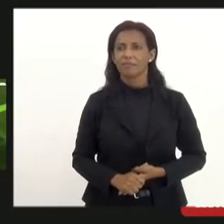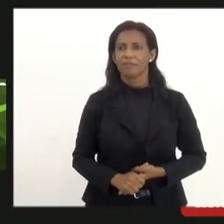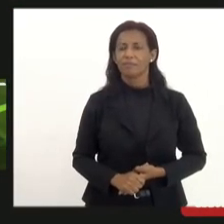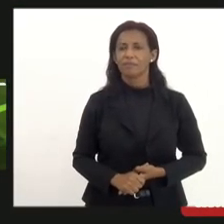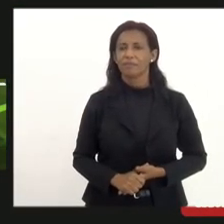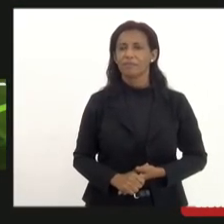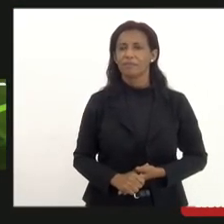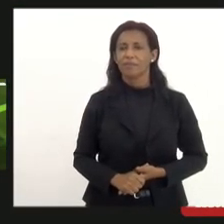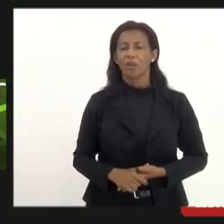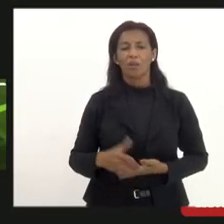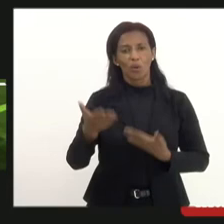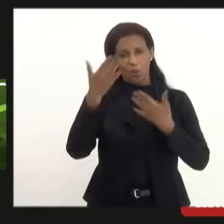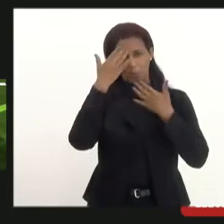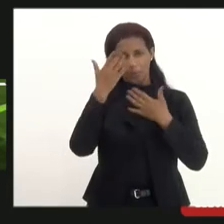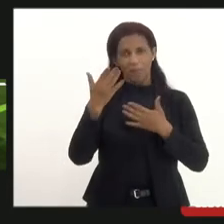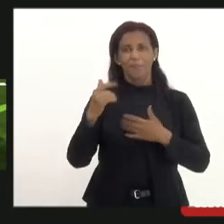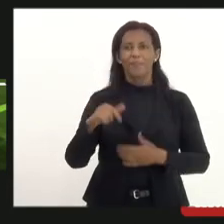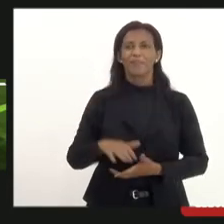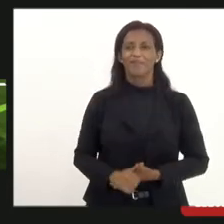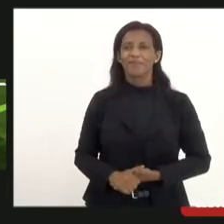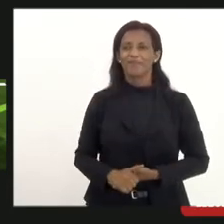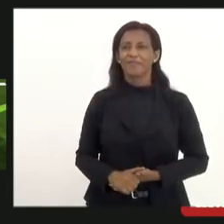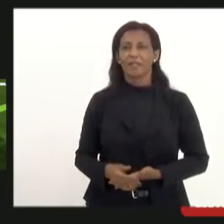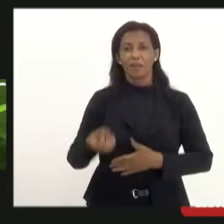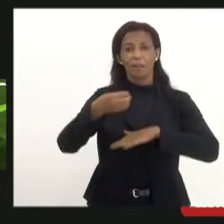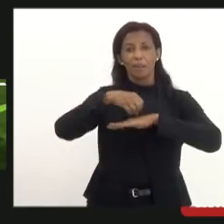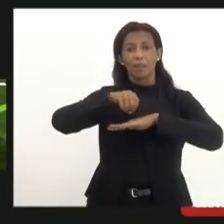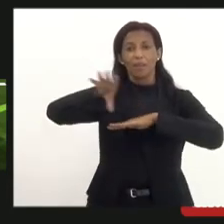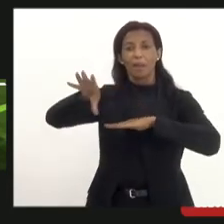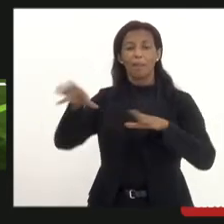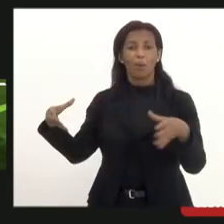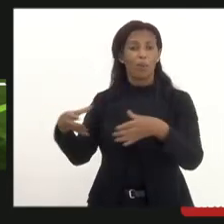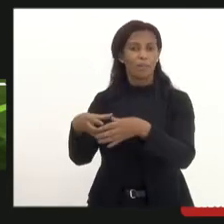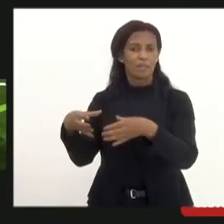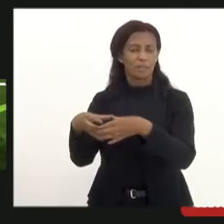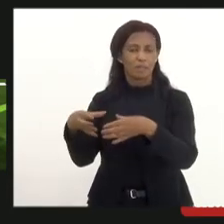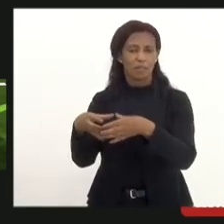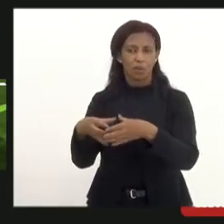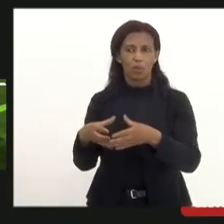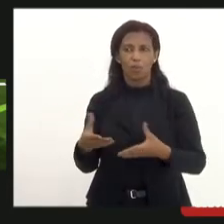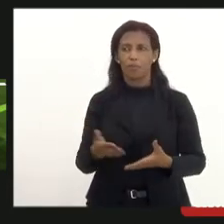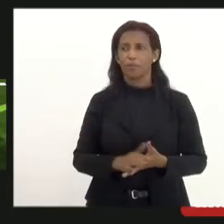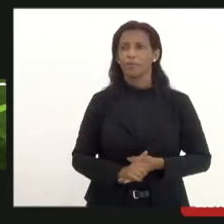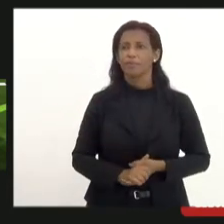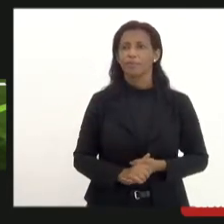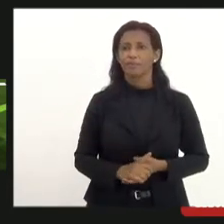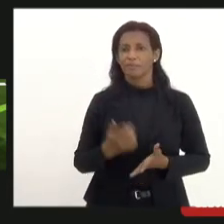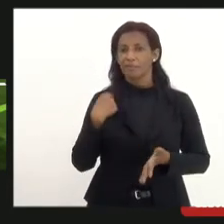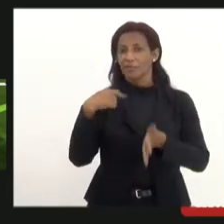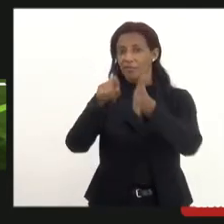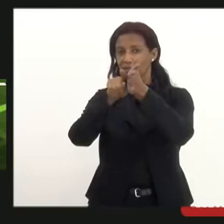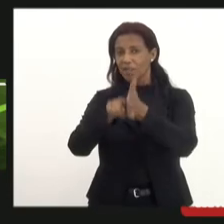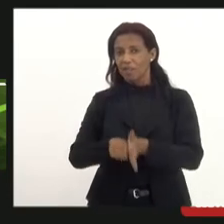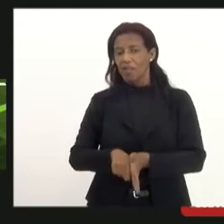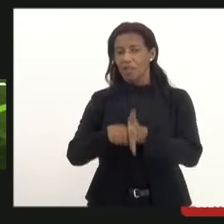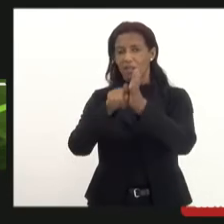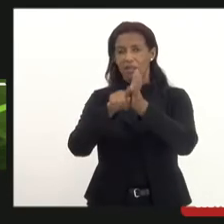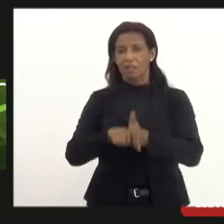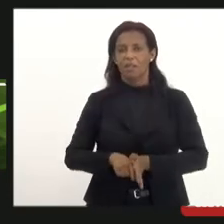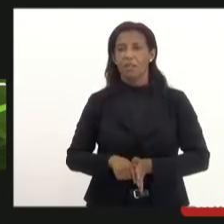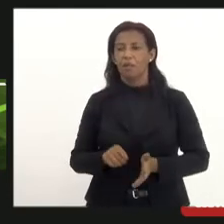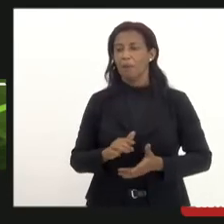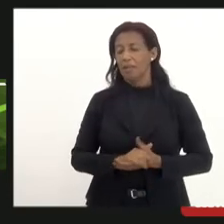Pode passar depois para a comissão, tá bom, Rafael? Que aí a deputada passa para a gente, por favor, para a gente analisar. Compartilha aí